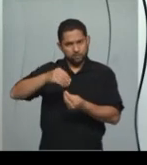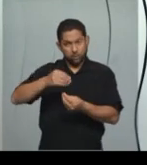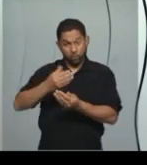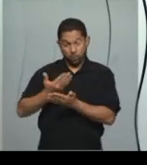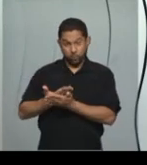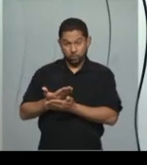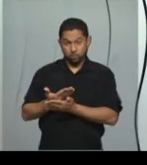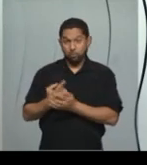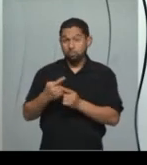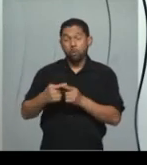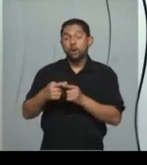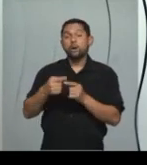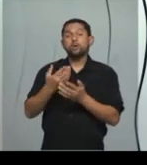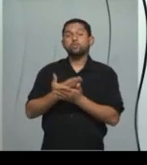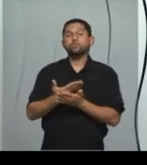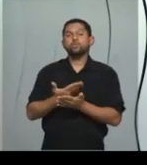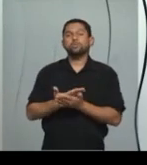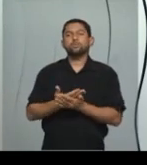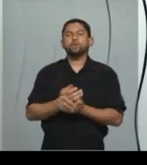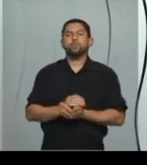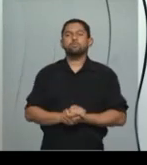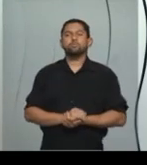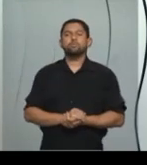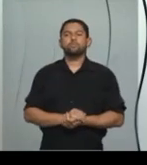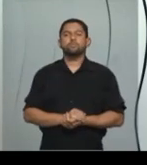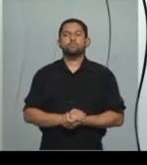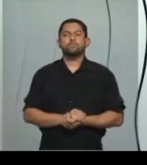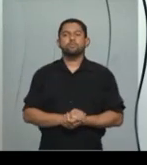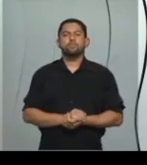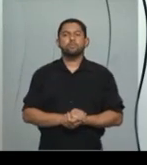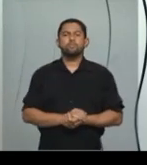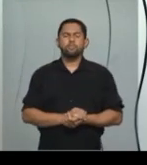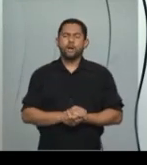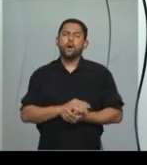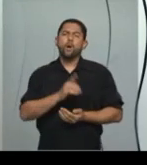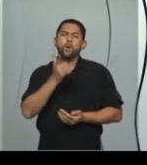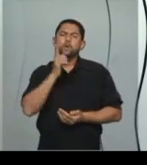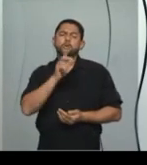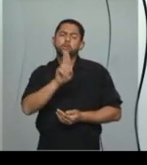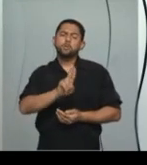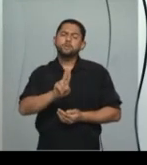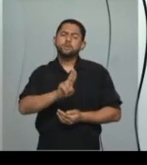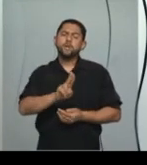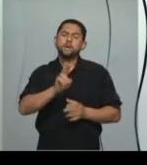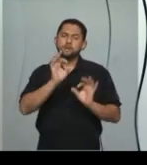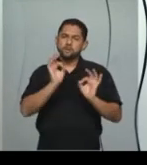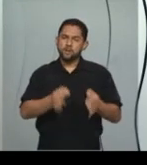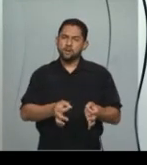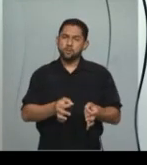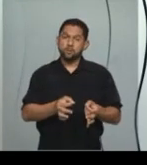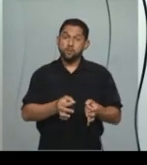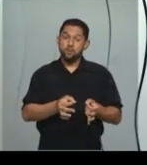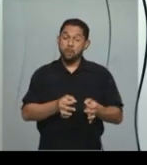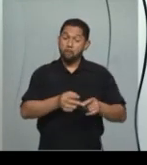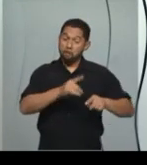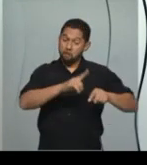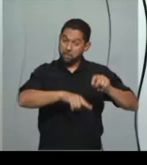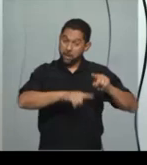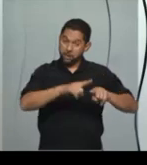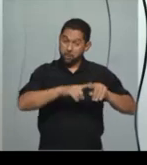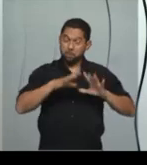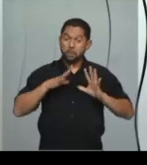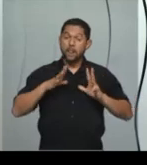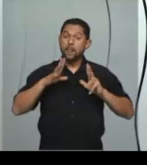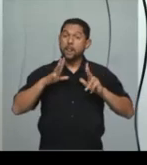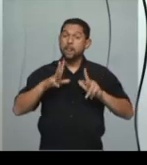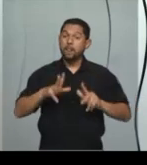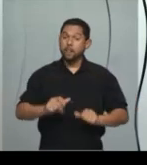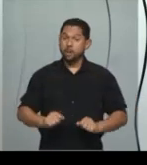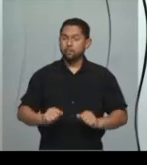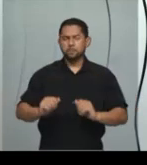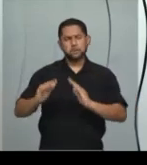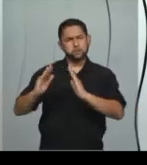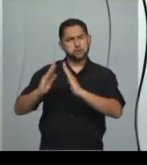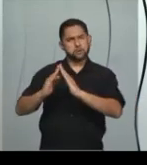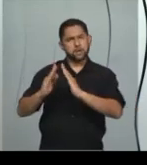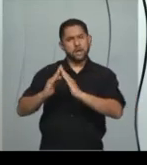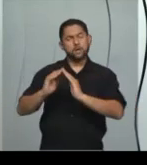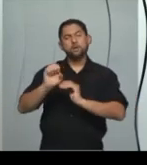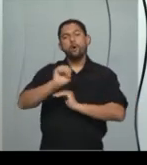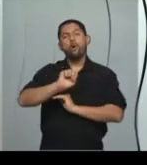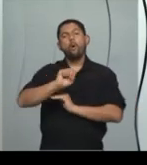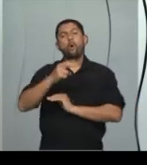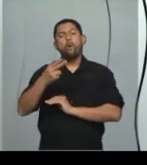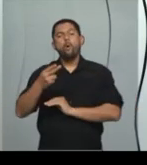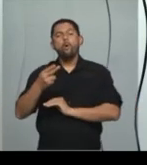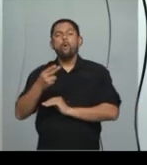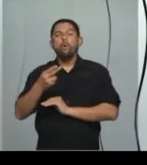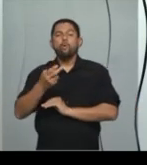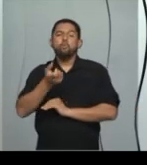das concentrações, para que possamos manusear corretamente tanto produtos de limpeza, quanto o uso, por exemplo, de um